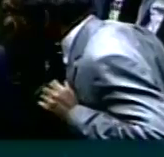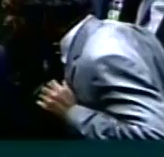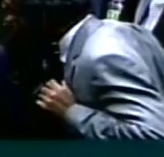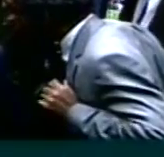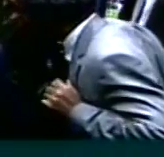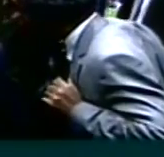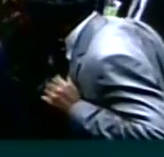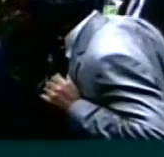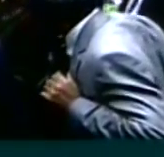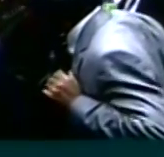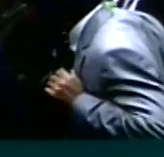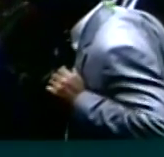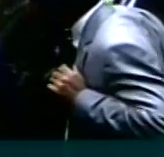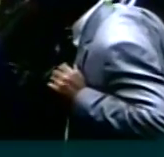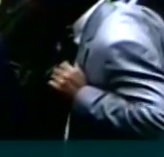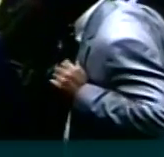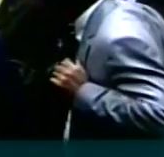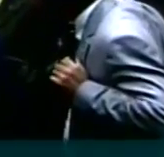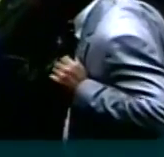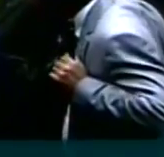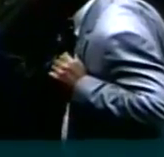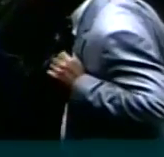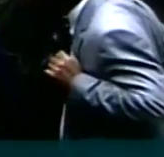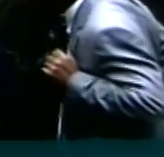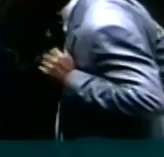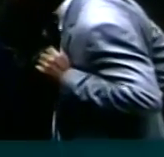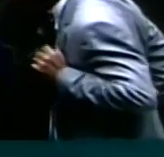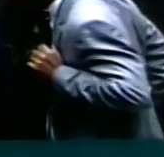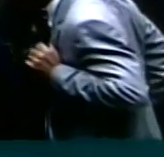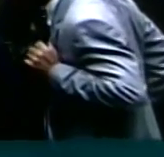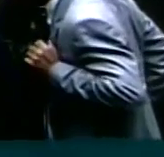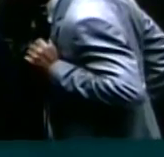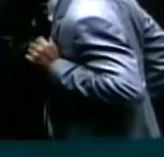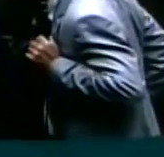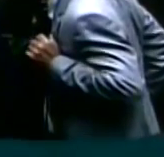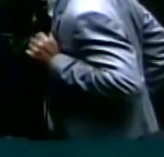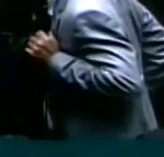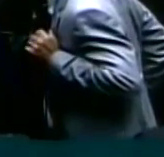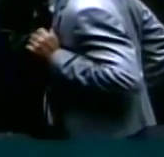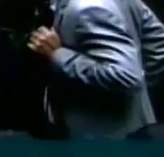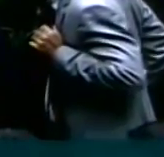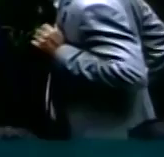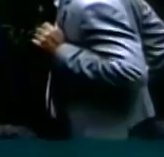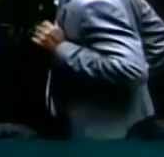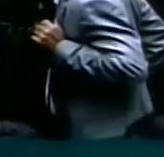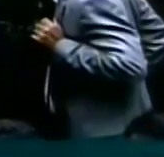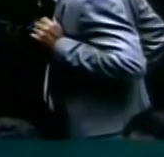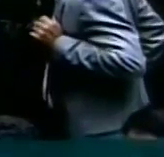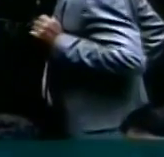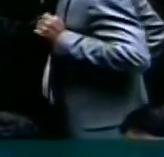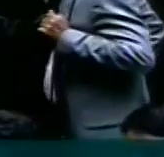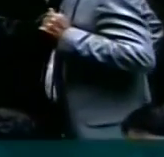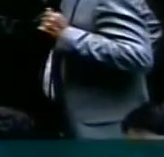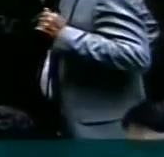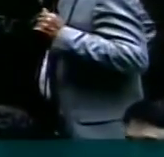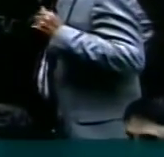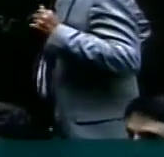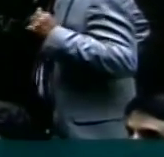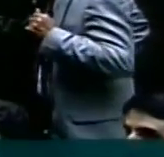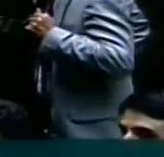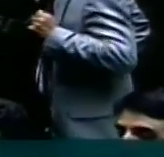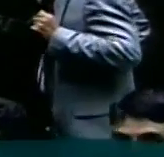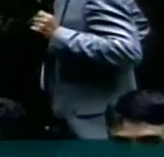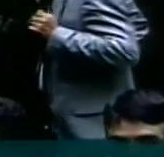não serem filiados a partidos políticos, o que me parece coerente, já que ele está signatário de um novo partido.